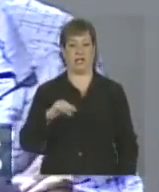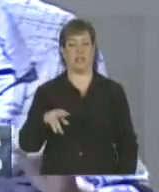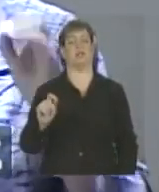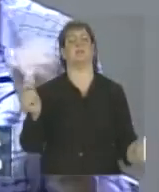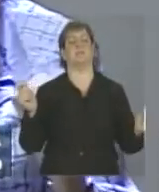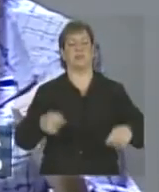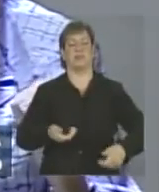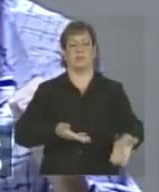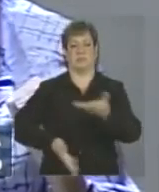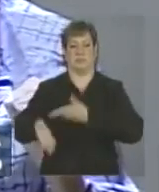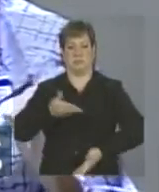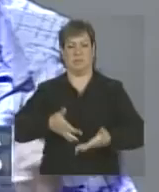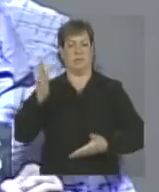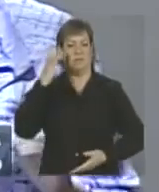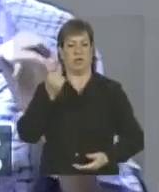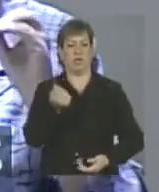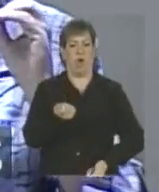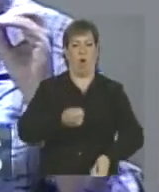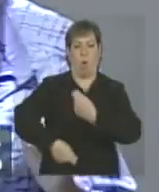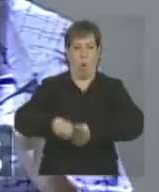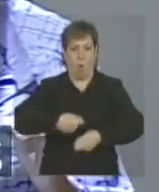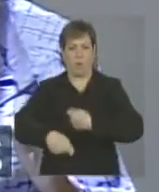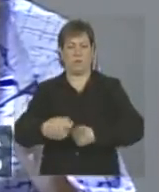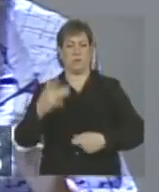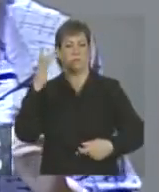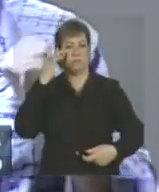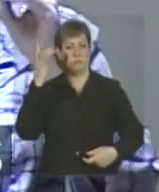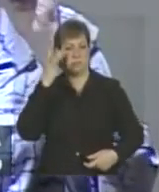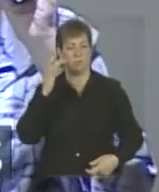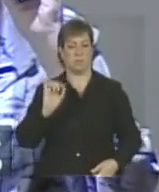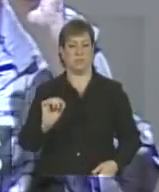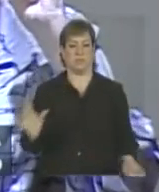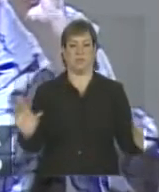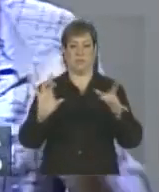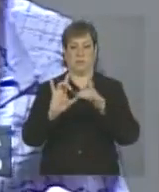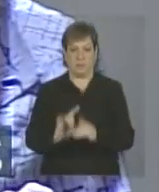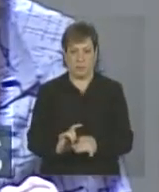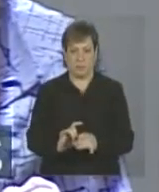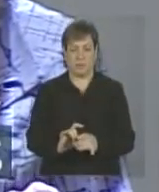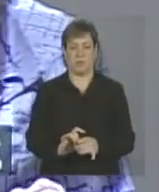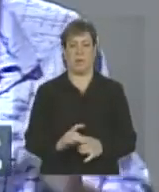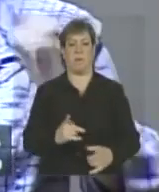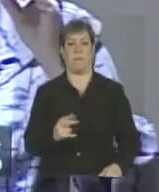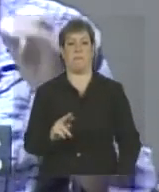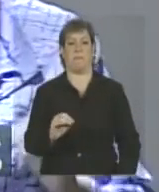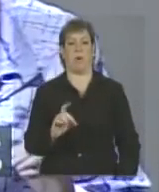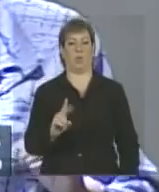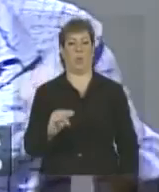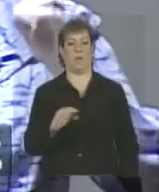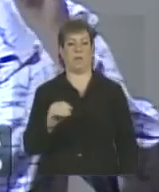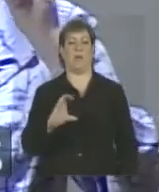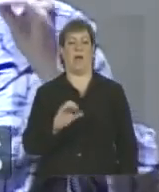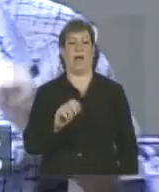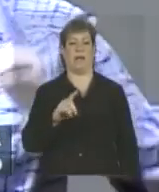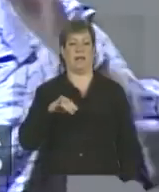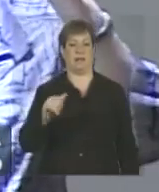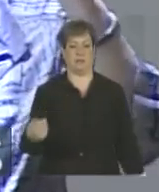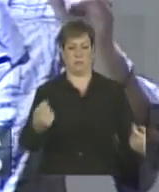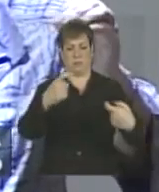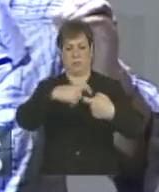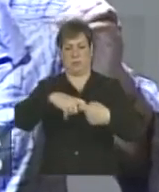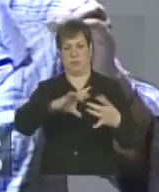econômica mais equilibrada, uma relação econômica de integração de cadeias produtivas, em que os